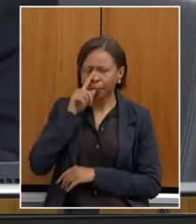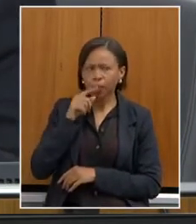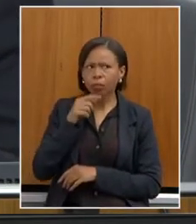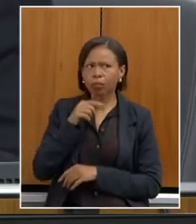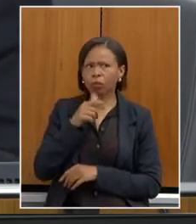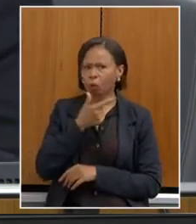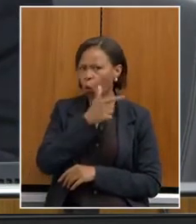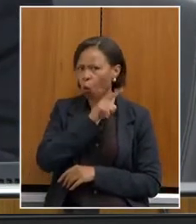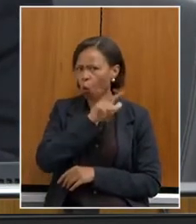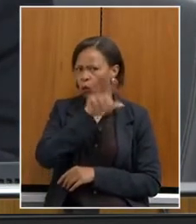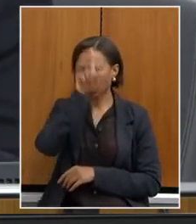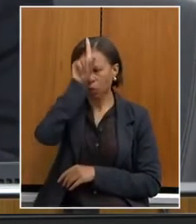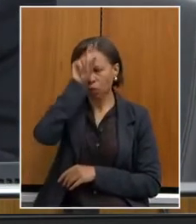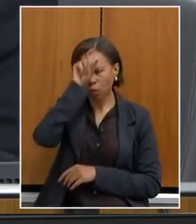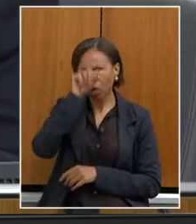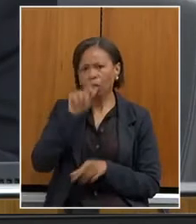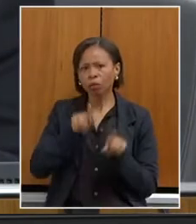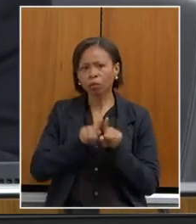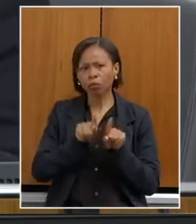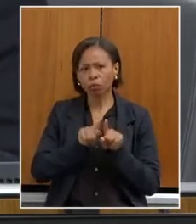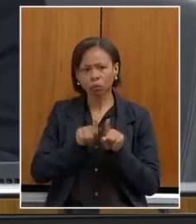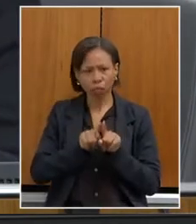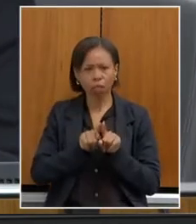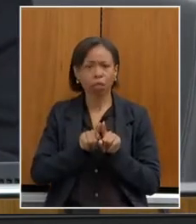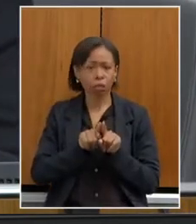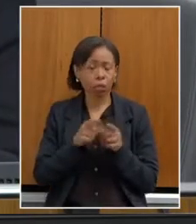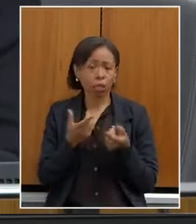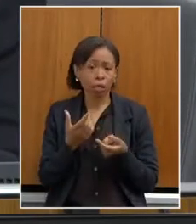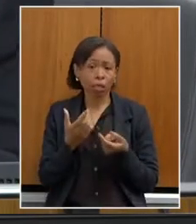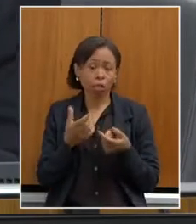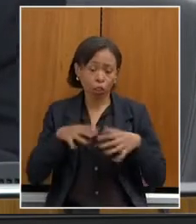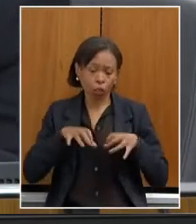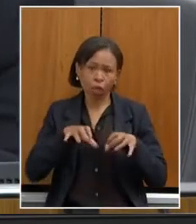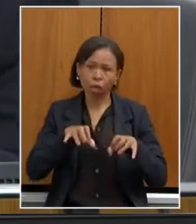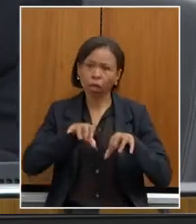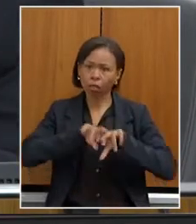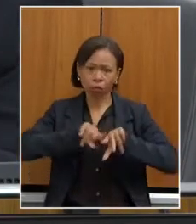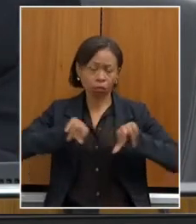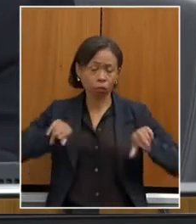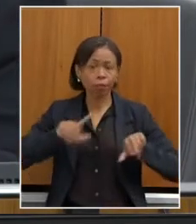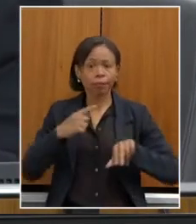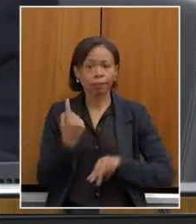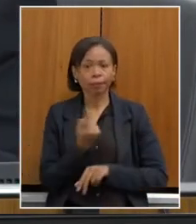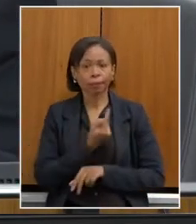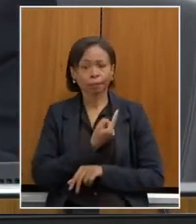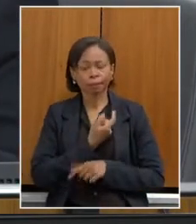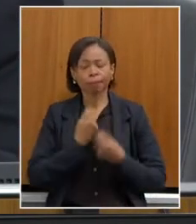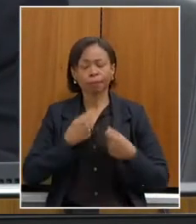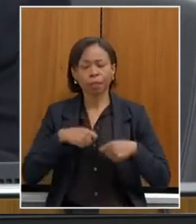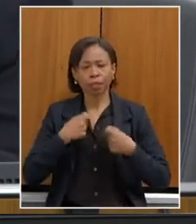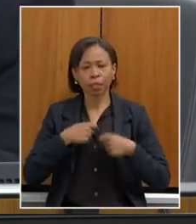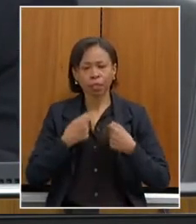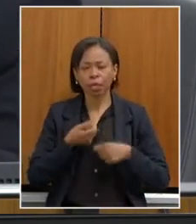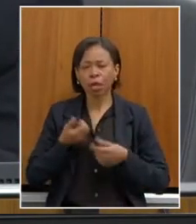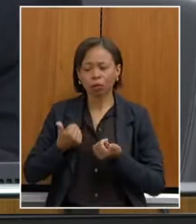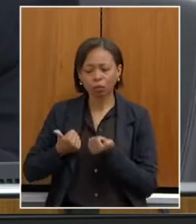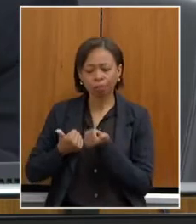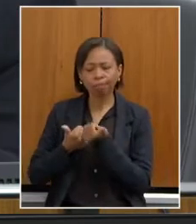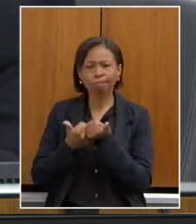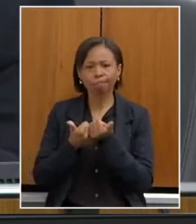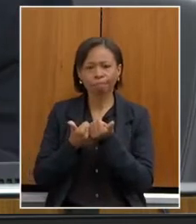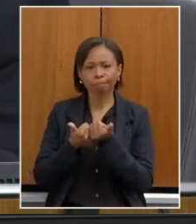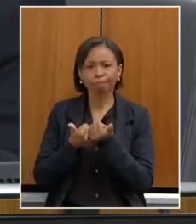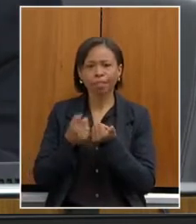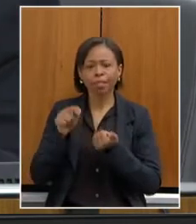aqui a hemodiálise e a oncologia então nós temos que suprir realmente esse hiato que vai